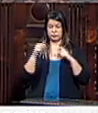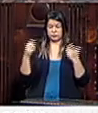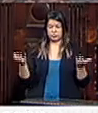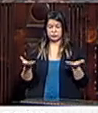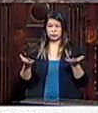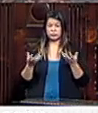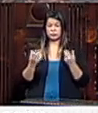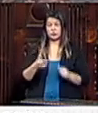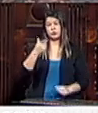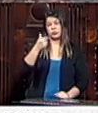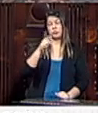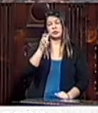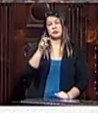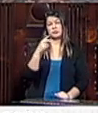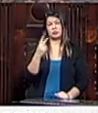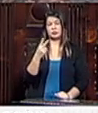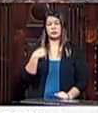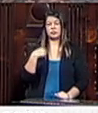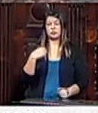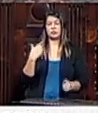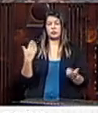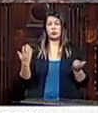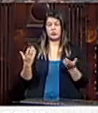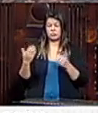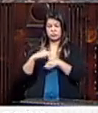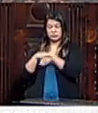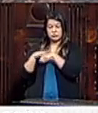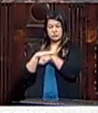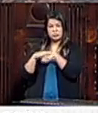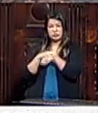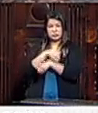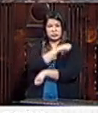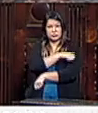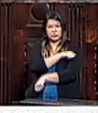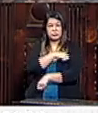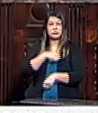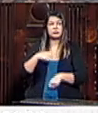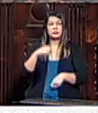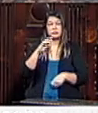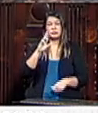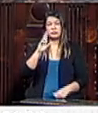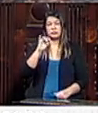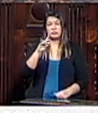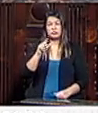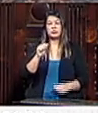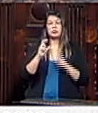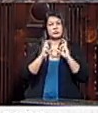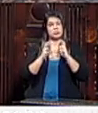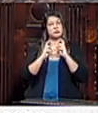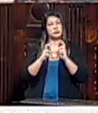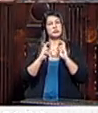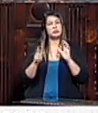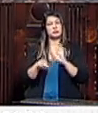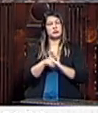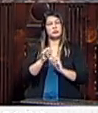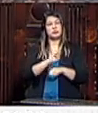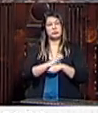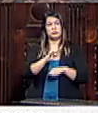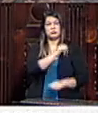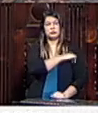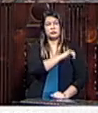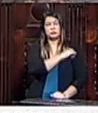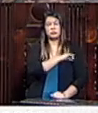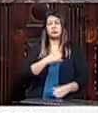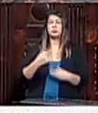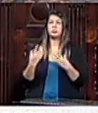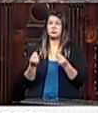o 1252, eu acabei de conversar com a autora, a deputada enfermeira Rejane. Trata-se da malha ferroviária do Rio de Janeiro. Por esse ser um tema